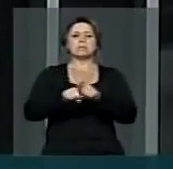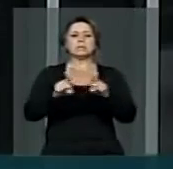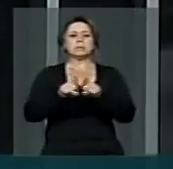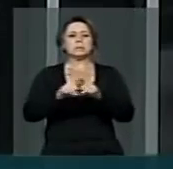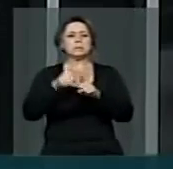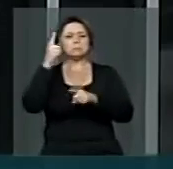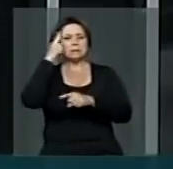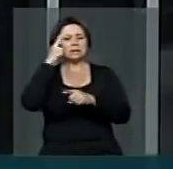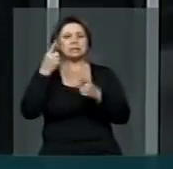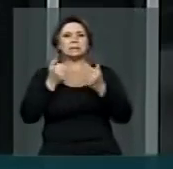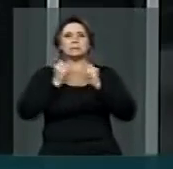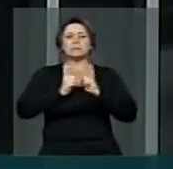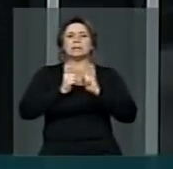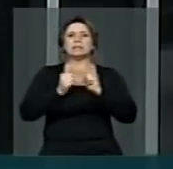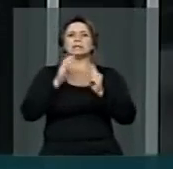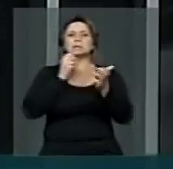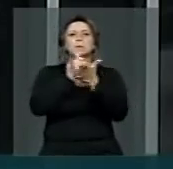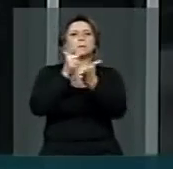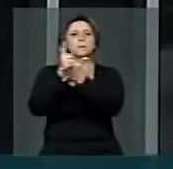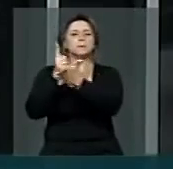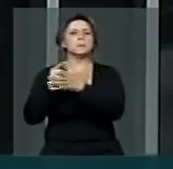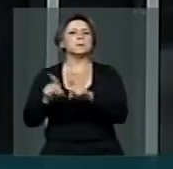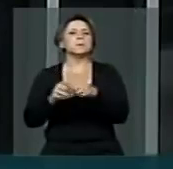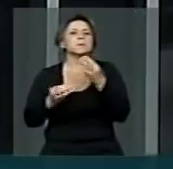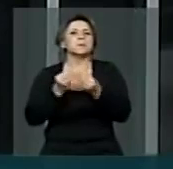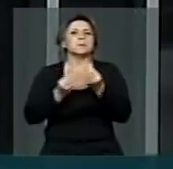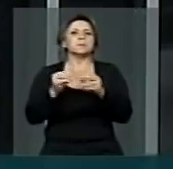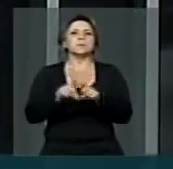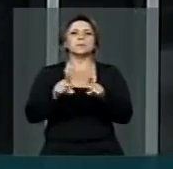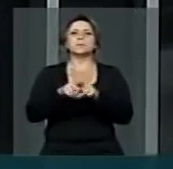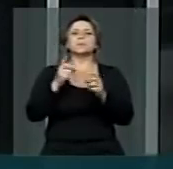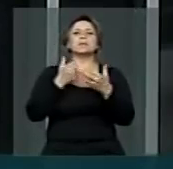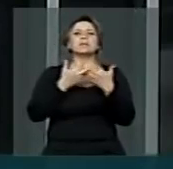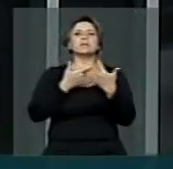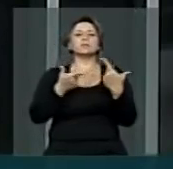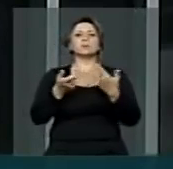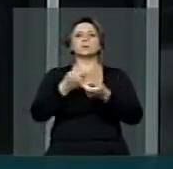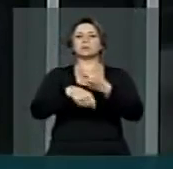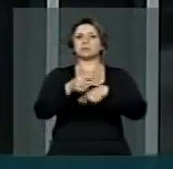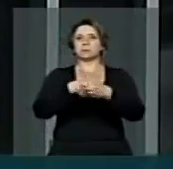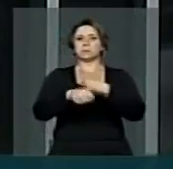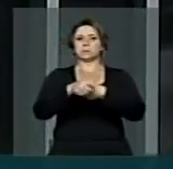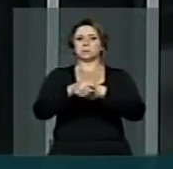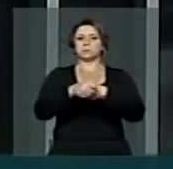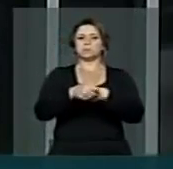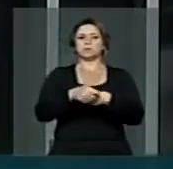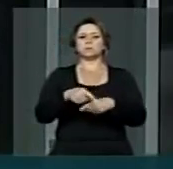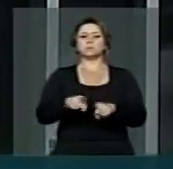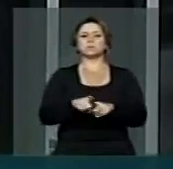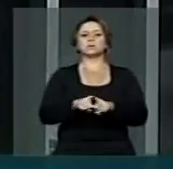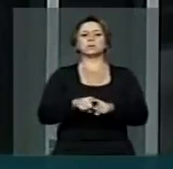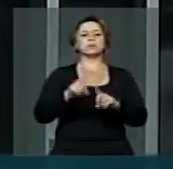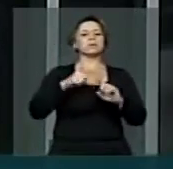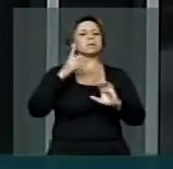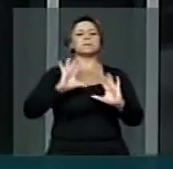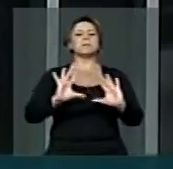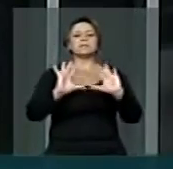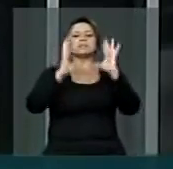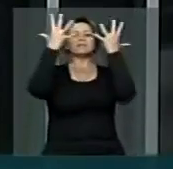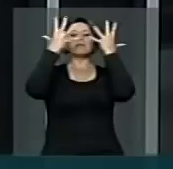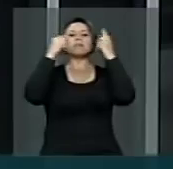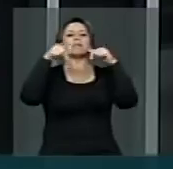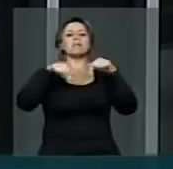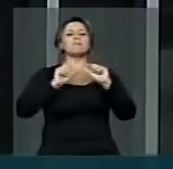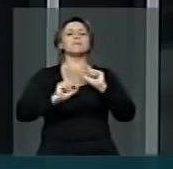simples apetite. Senhor presidente, senhoras e senhores deputados, não se trata de celebrar desta tribuna